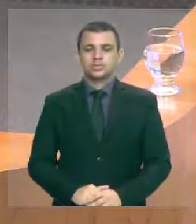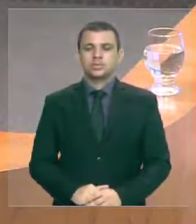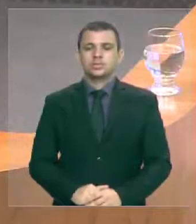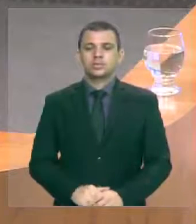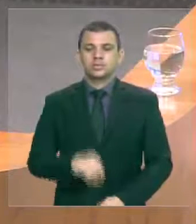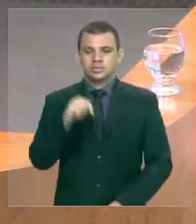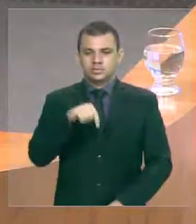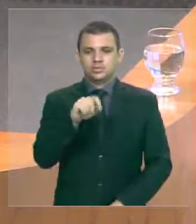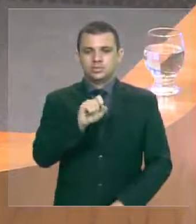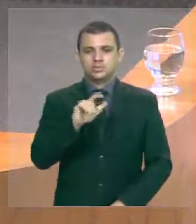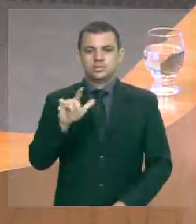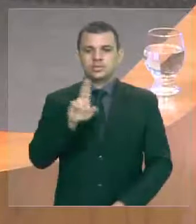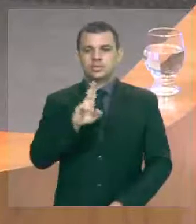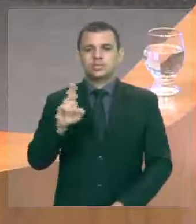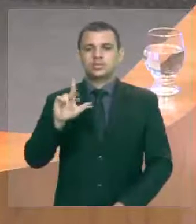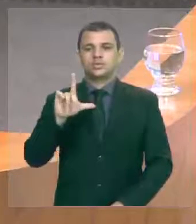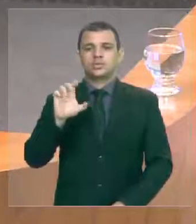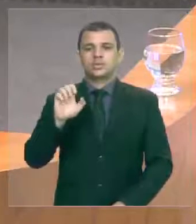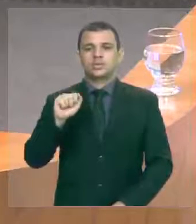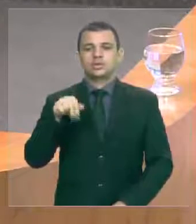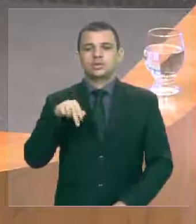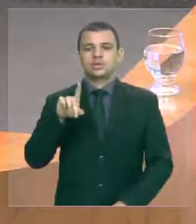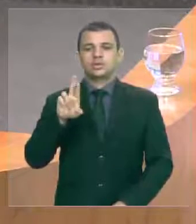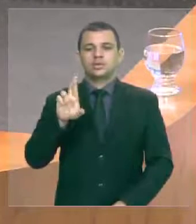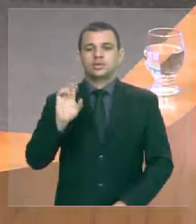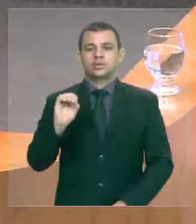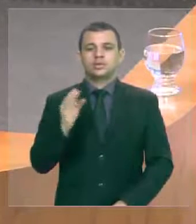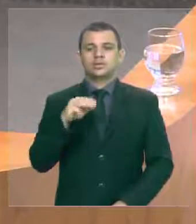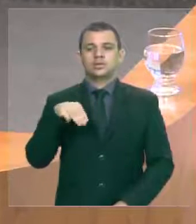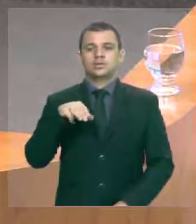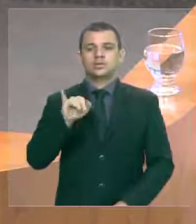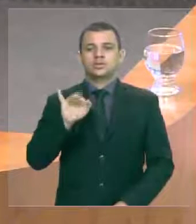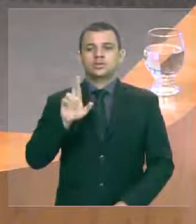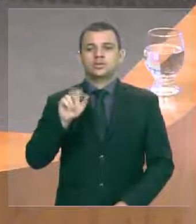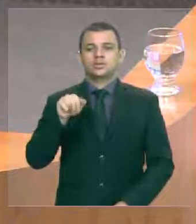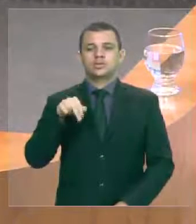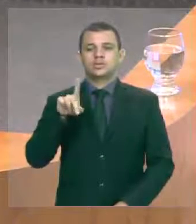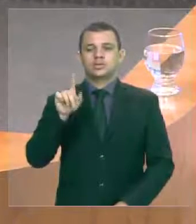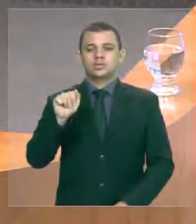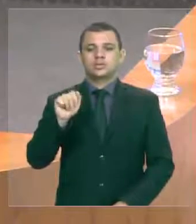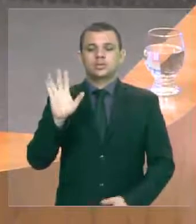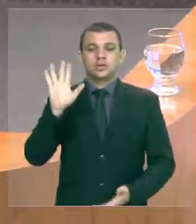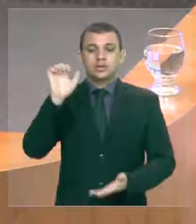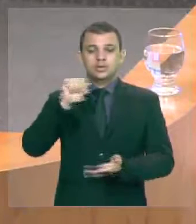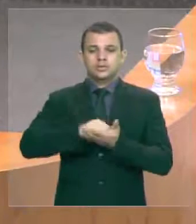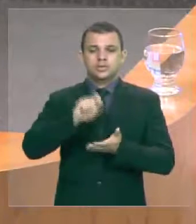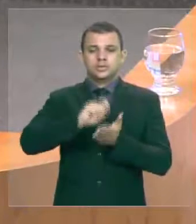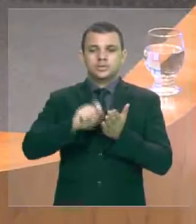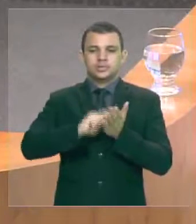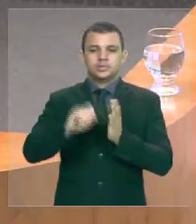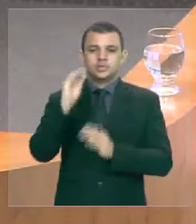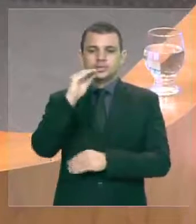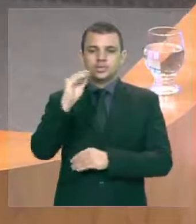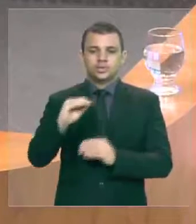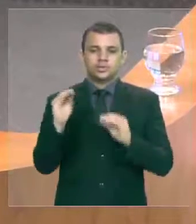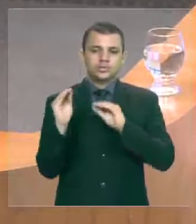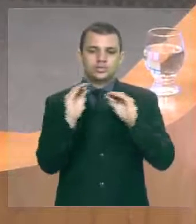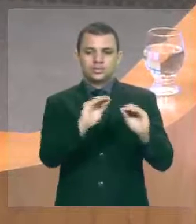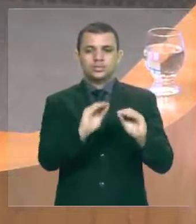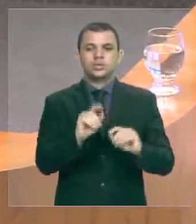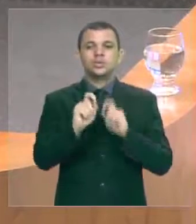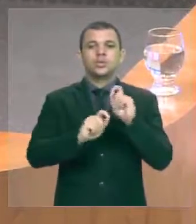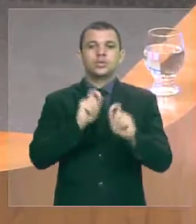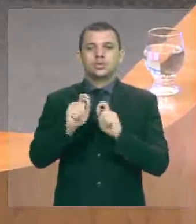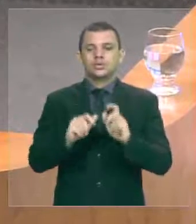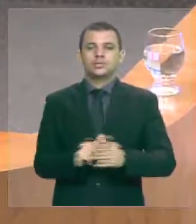nesta cidade, Leandro Miranda, que disse o seguinte no seu blog: o prefeito Edivaldo